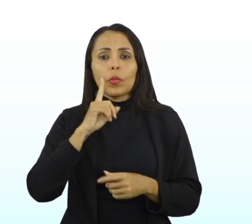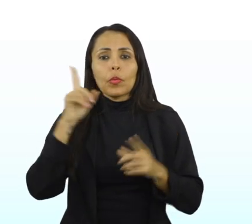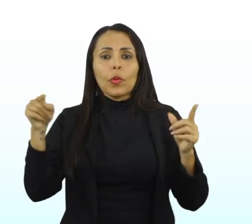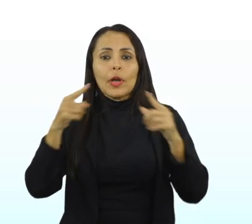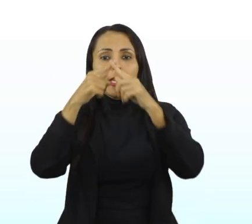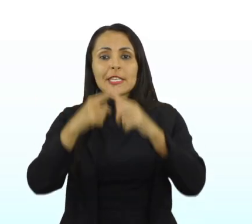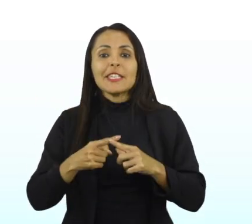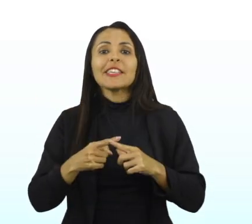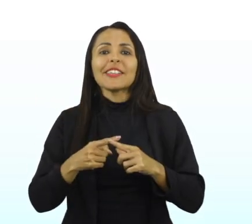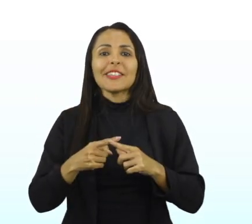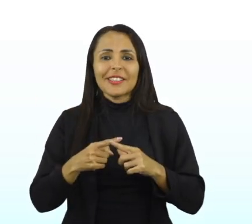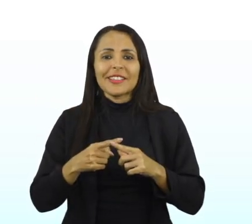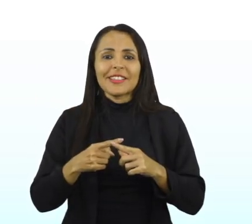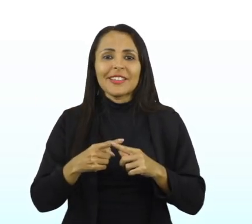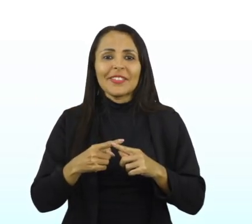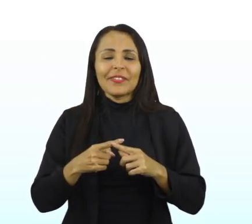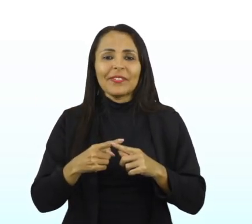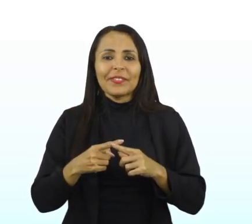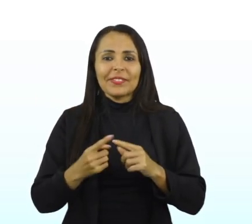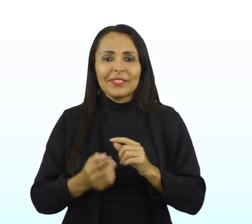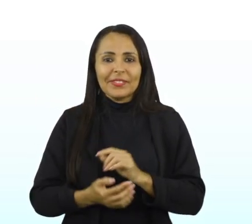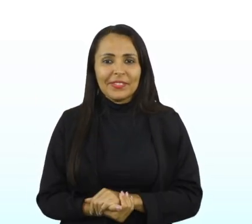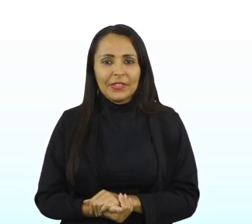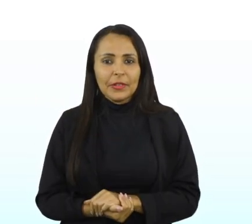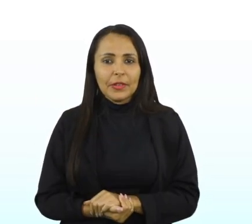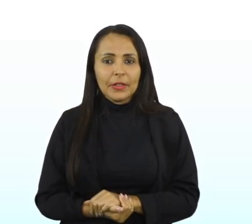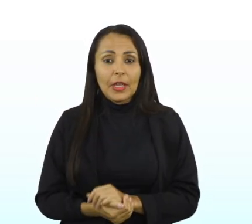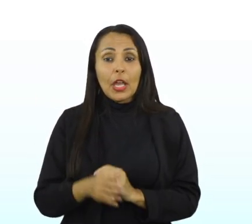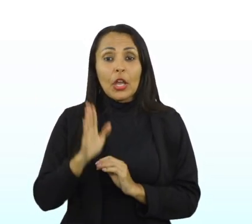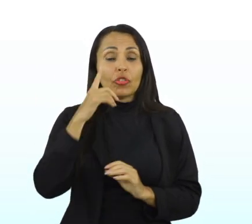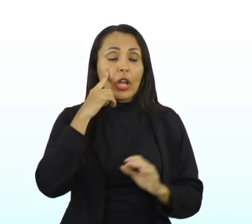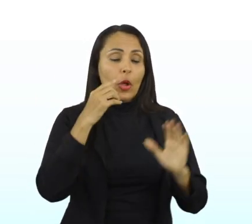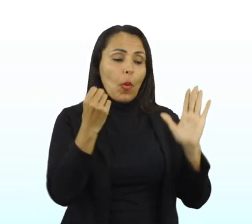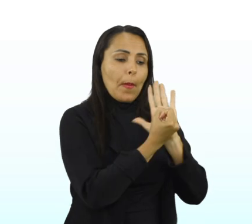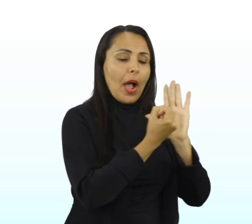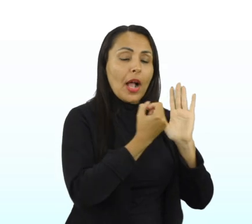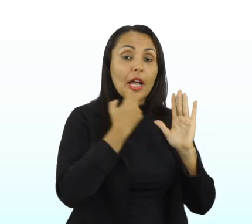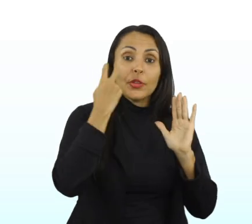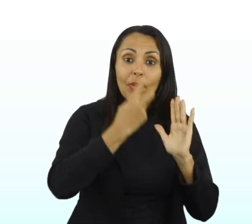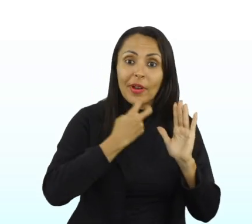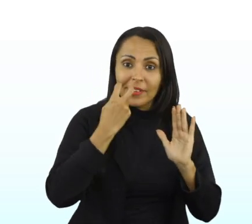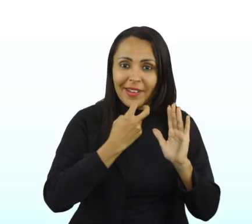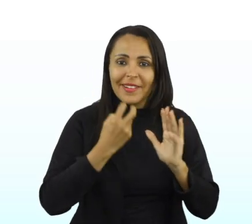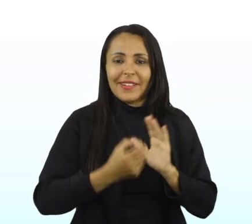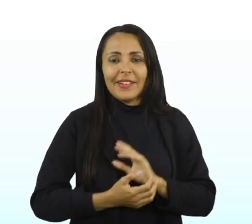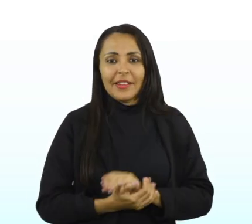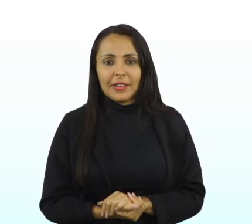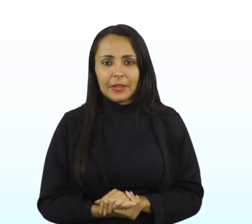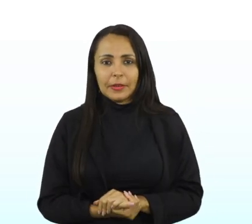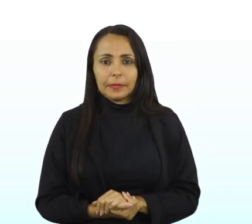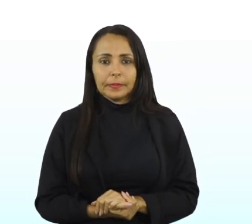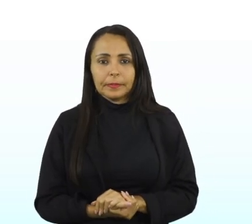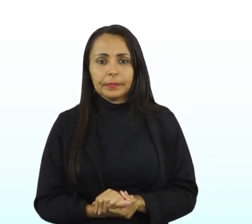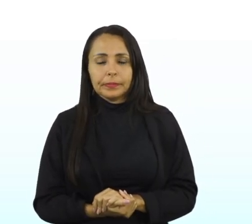para o ringue, na norma padrão. Pro ringue, já é uma marca de oralidade.